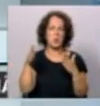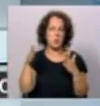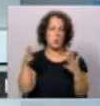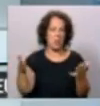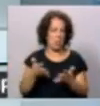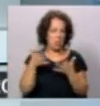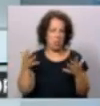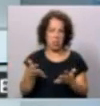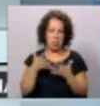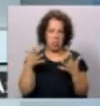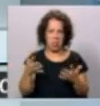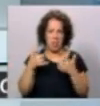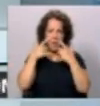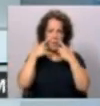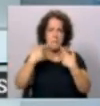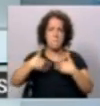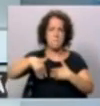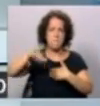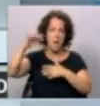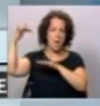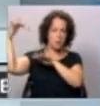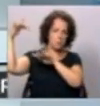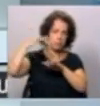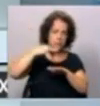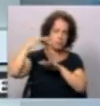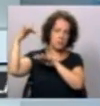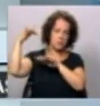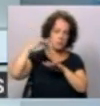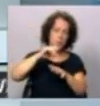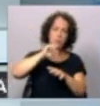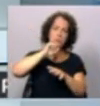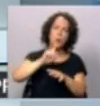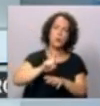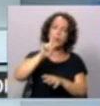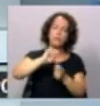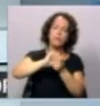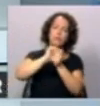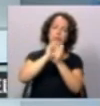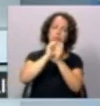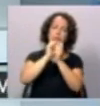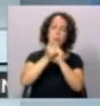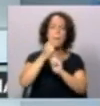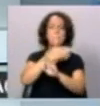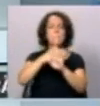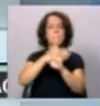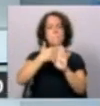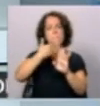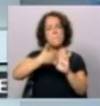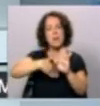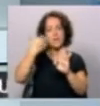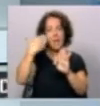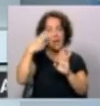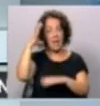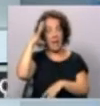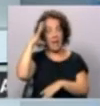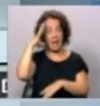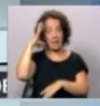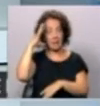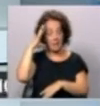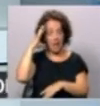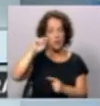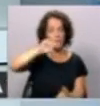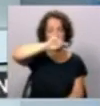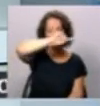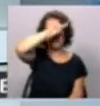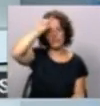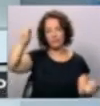nordeste, no entanto, a superar moderado nas terras altas do norte e centro até meio da manhã e depois, durante a tarde, haverá uma rotação para norte